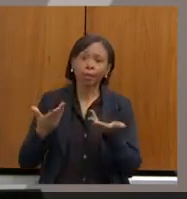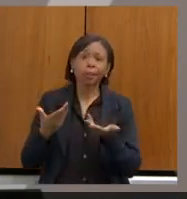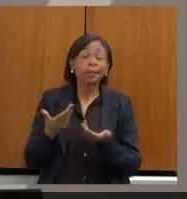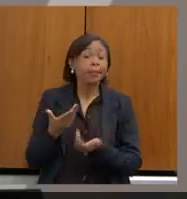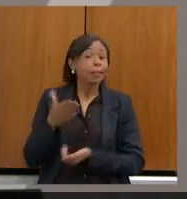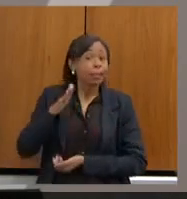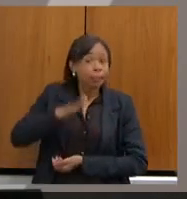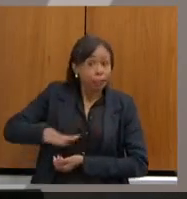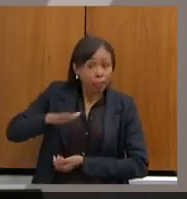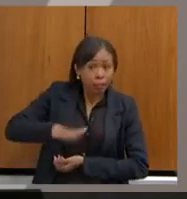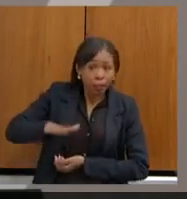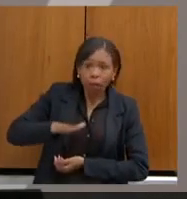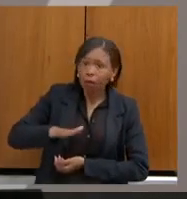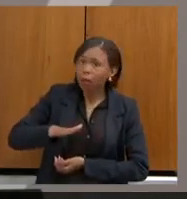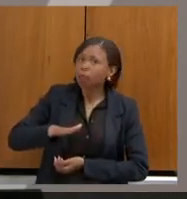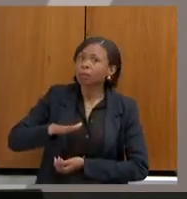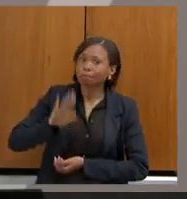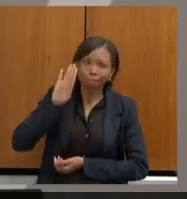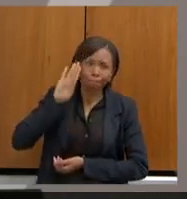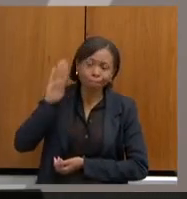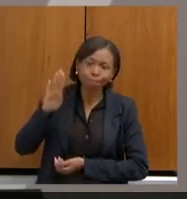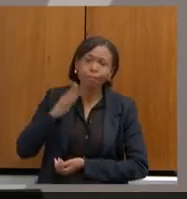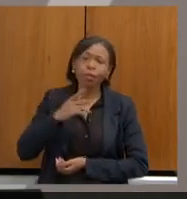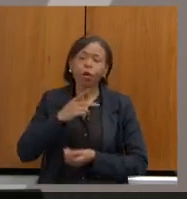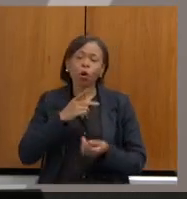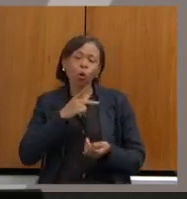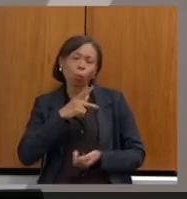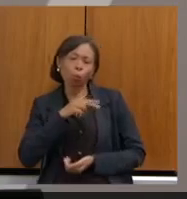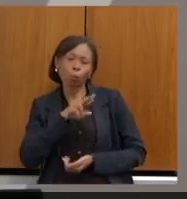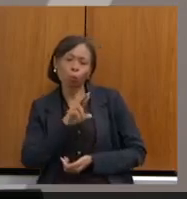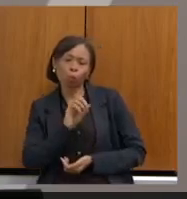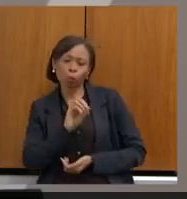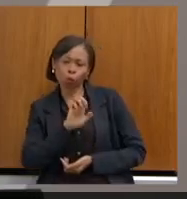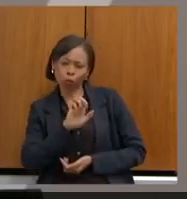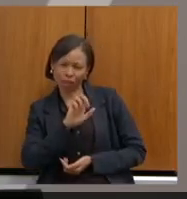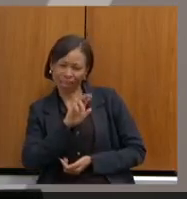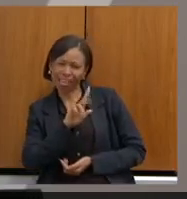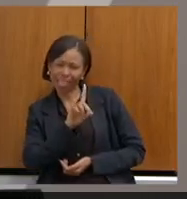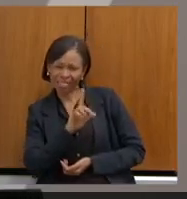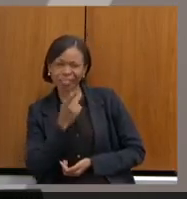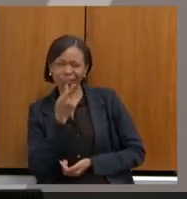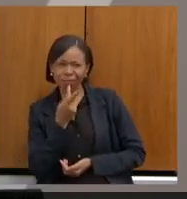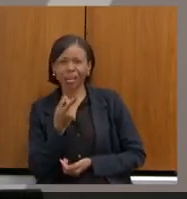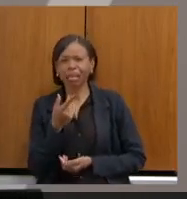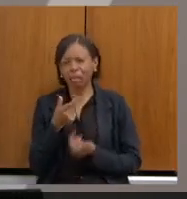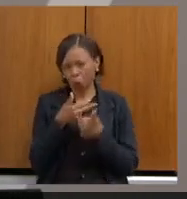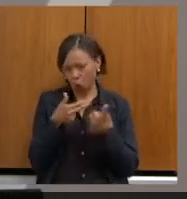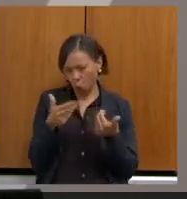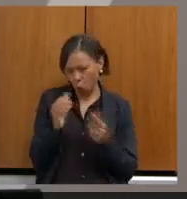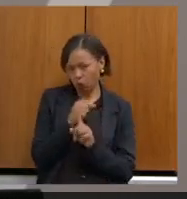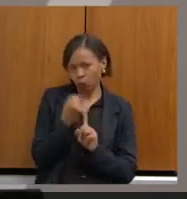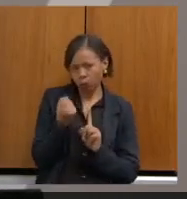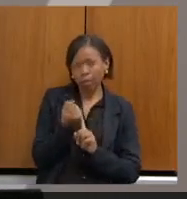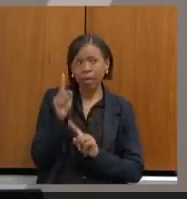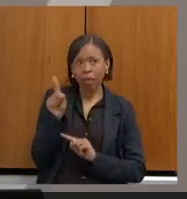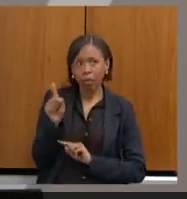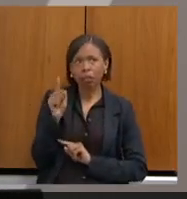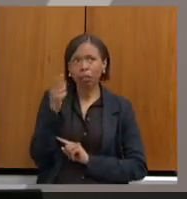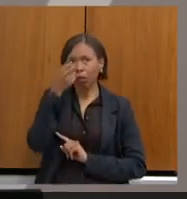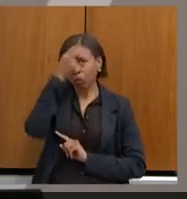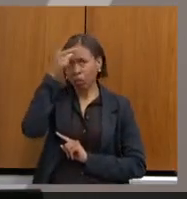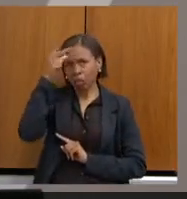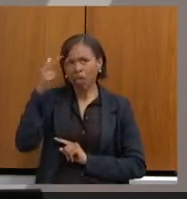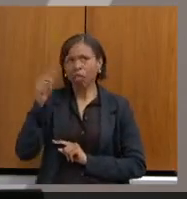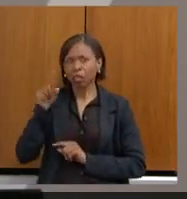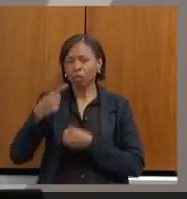então nem se fala como se fala de PROERD com os pais de programas sociais eu tive experiência na minha cidade quando o prefeito depois quando o secretário a prefeito em São